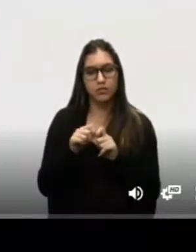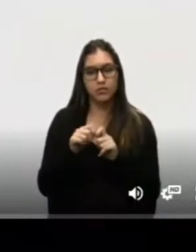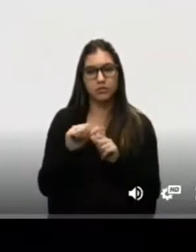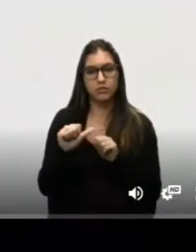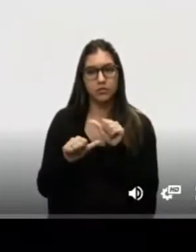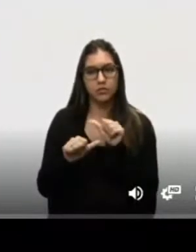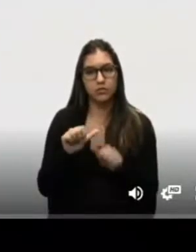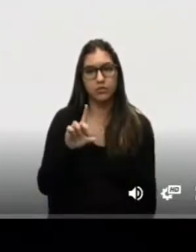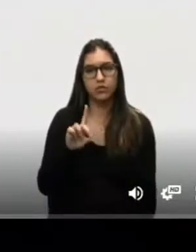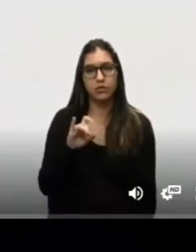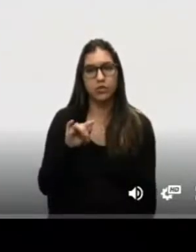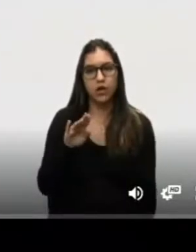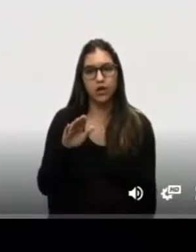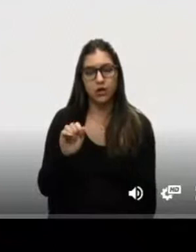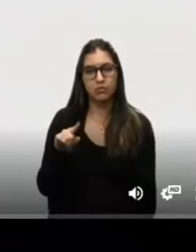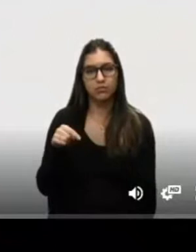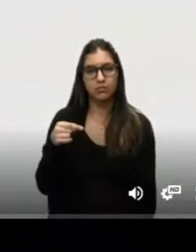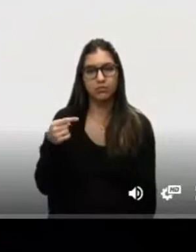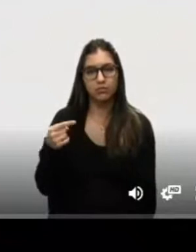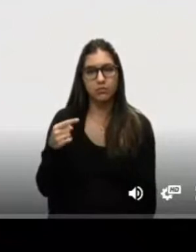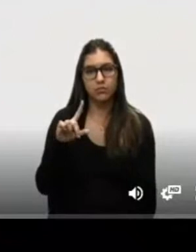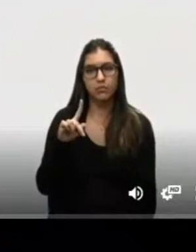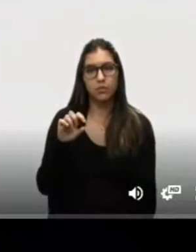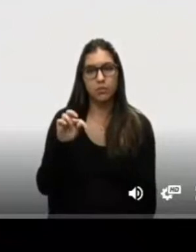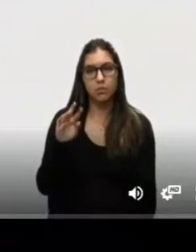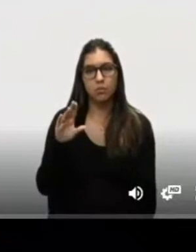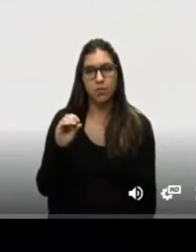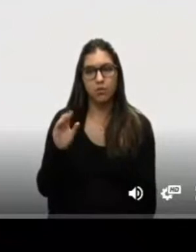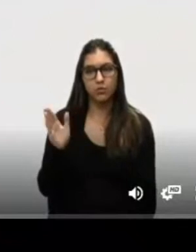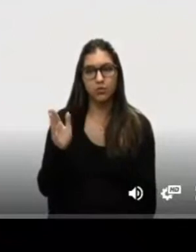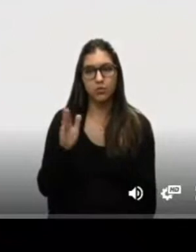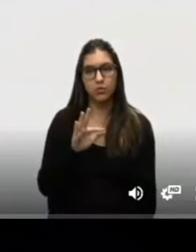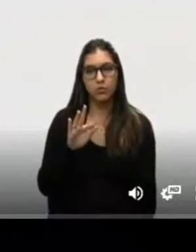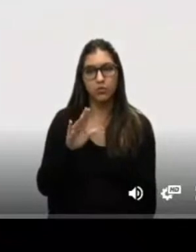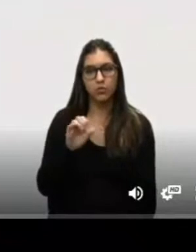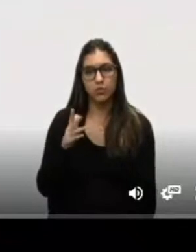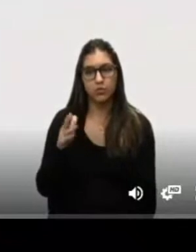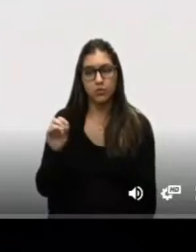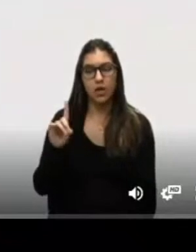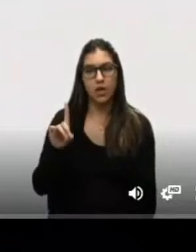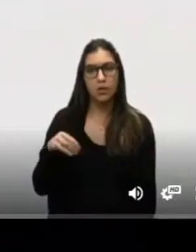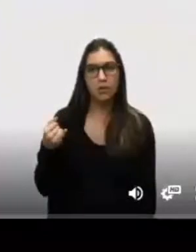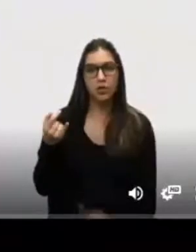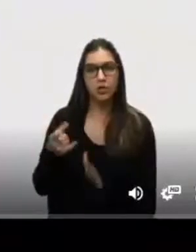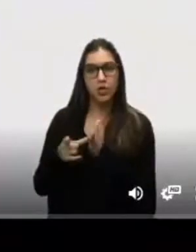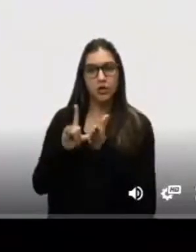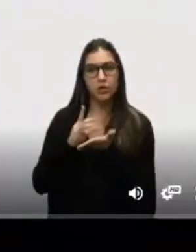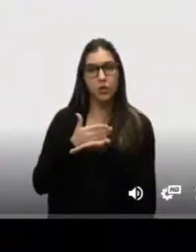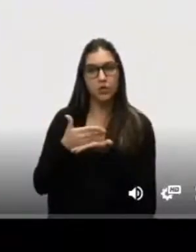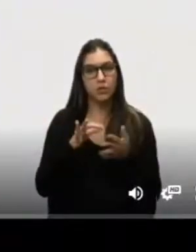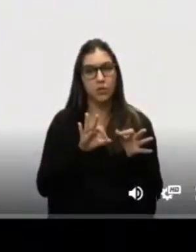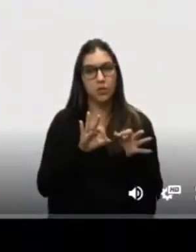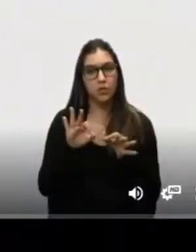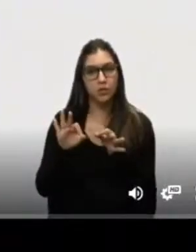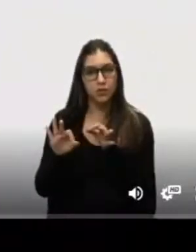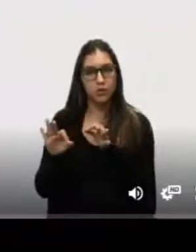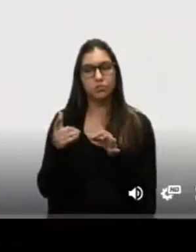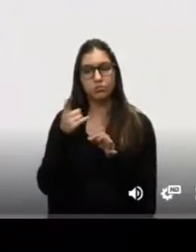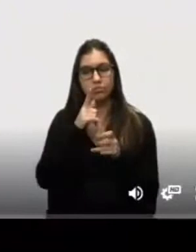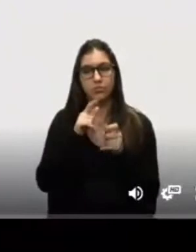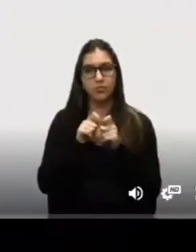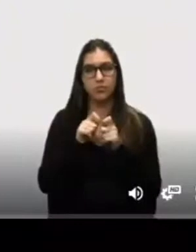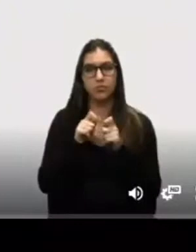de fases, para a determinação do ponto de fusão. Então, é importante que antes de iniciar esse procedimento, seja feita